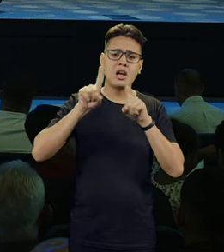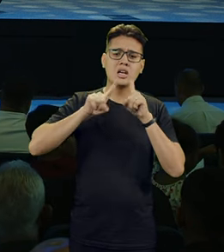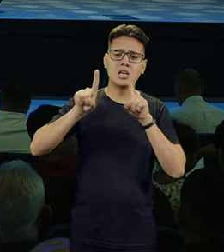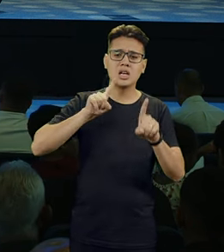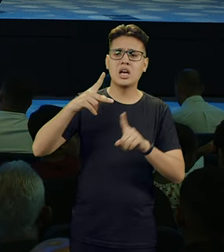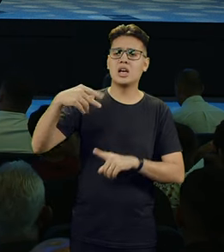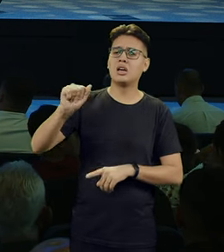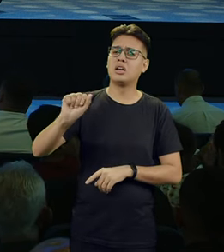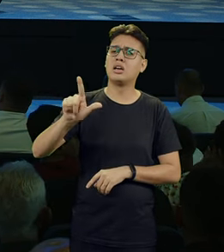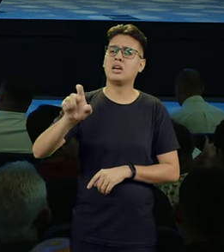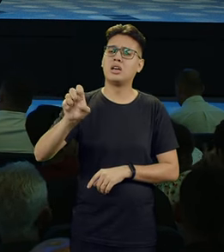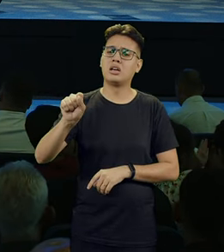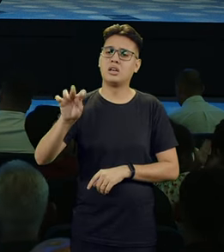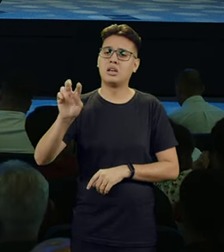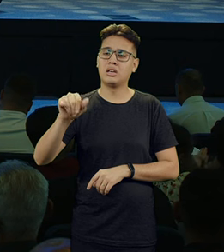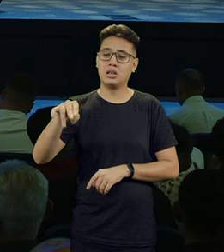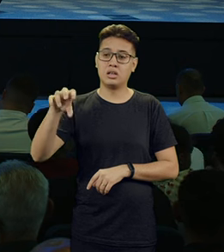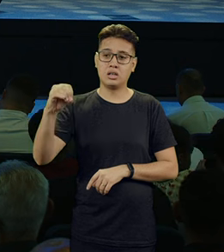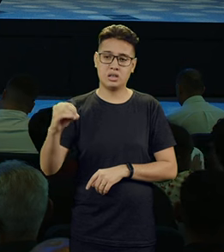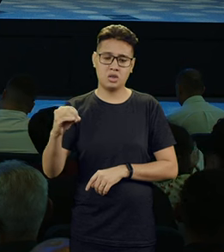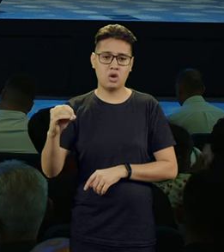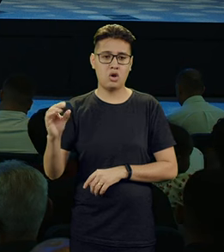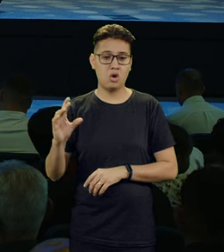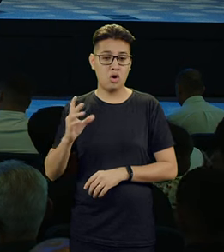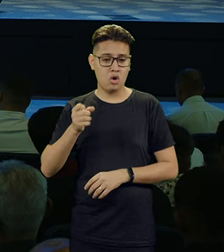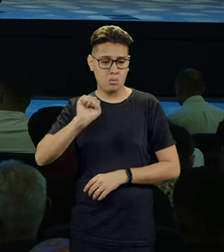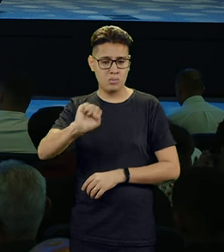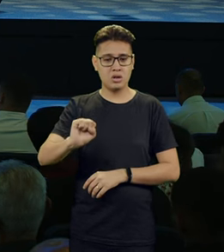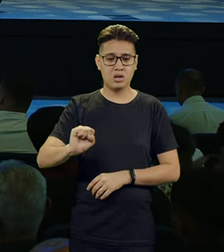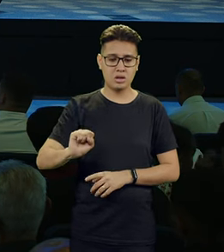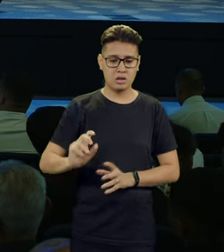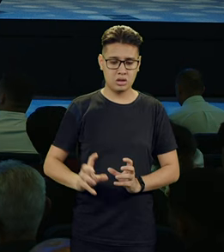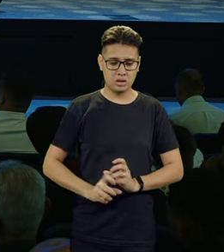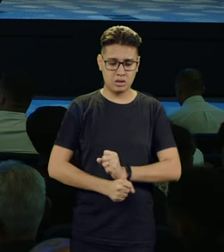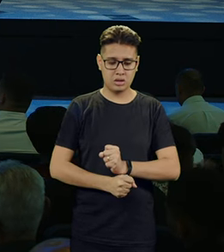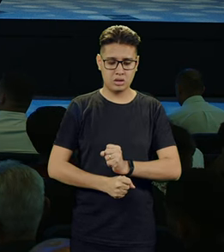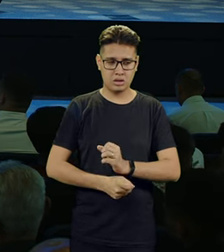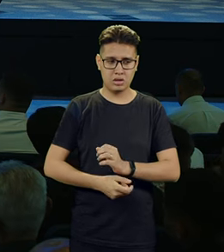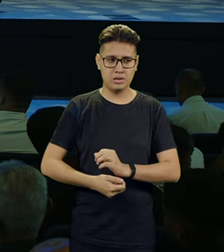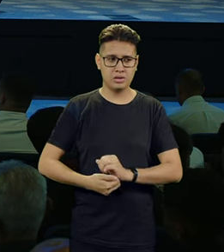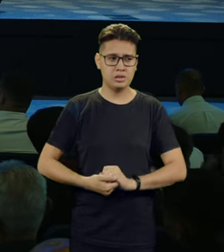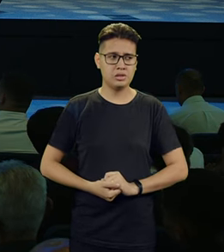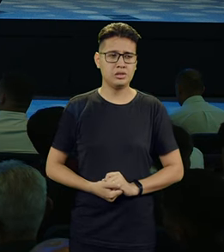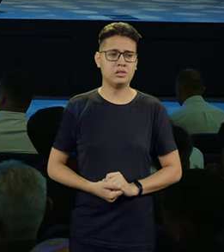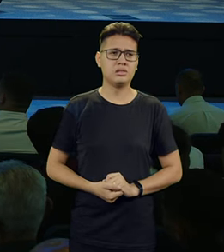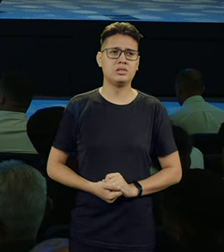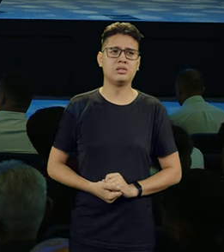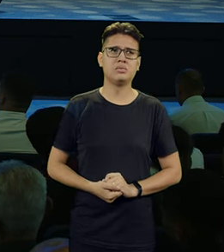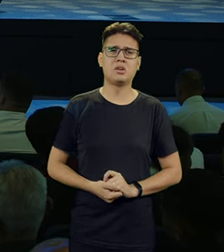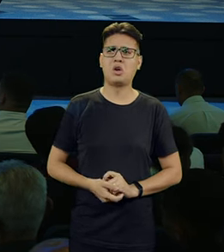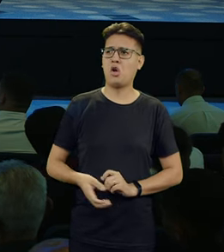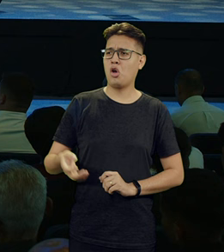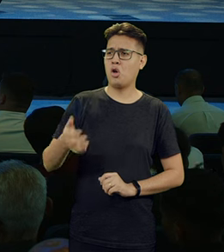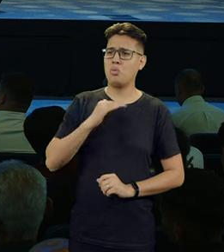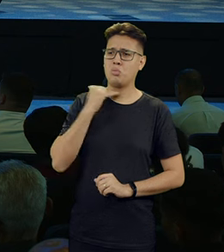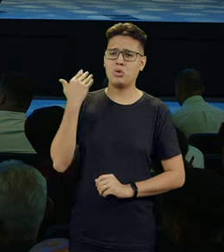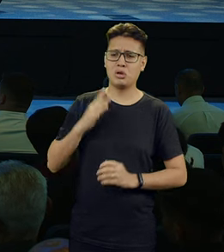palestinos estão morrendo de fome. Estão morrendo de fome. Estão morrendo de